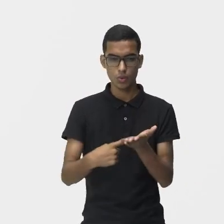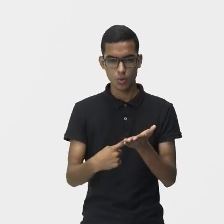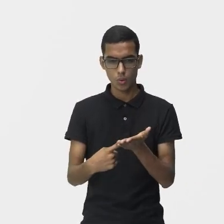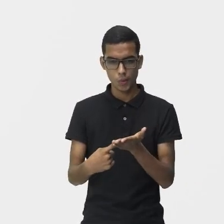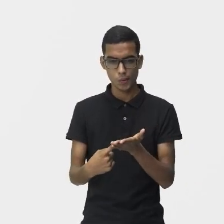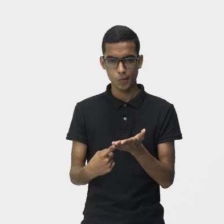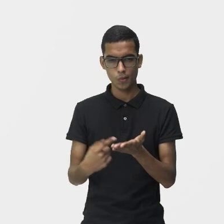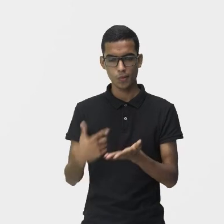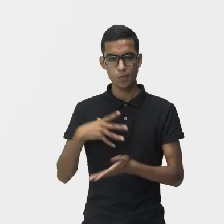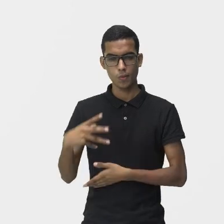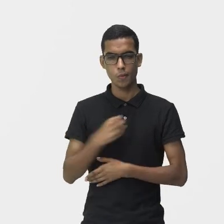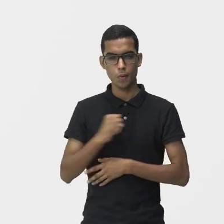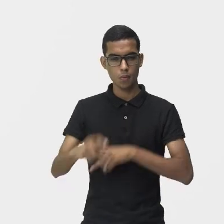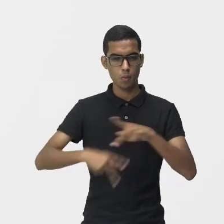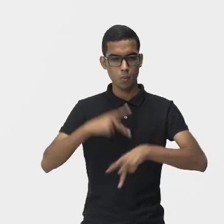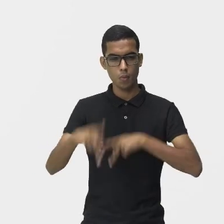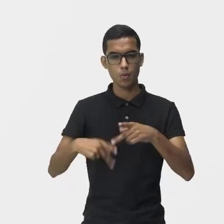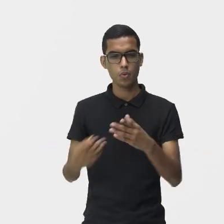inaugurado em 6 de abril de